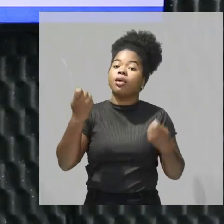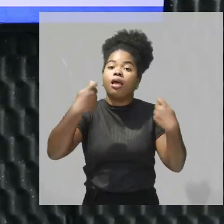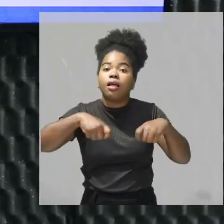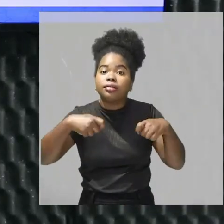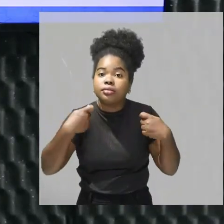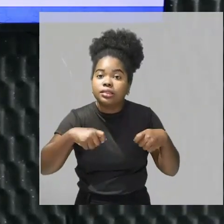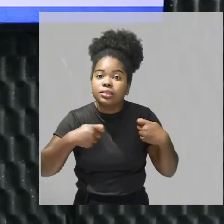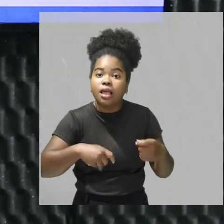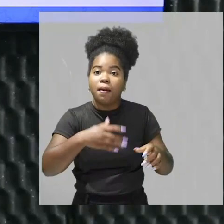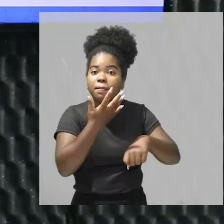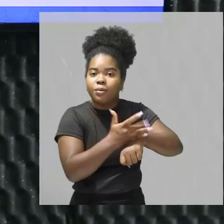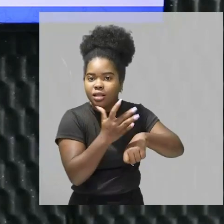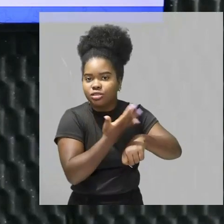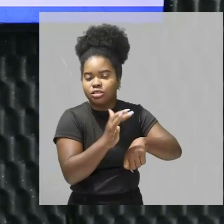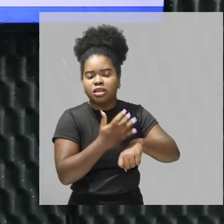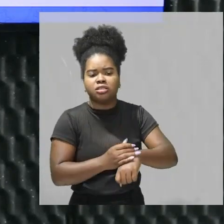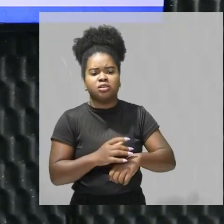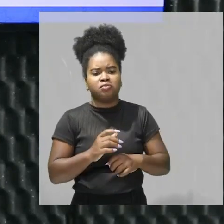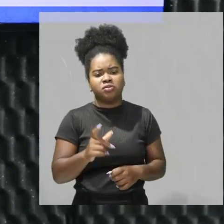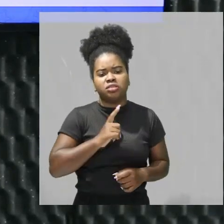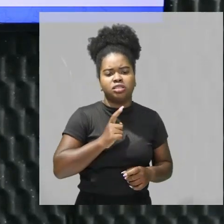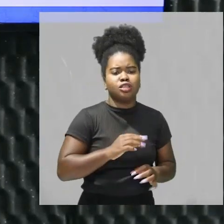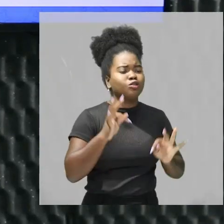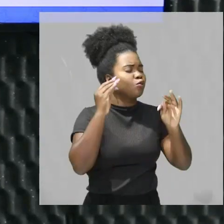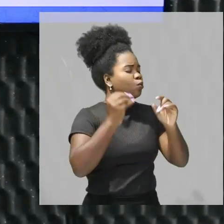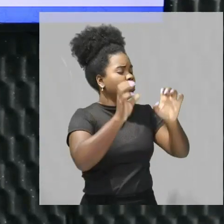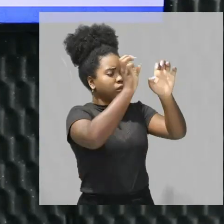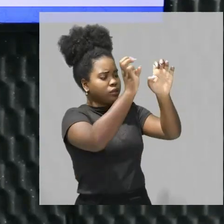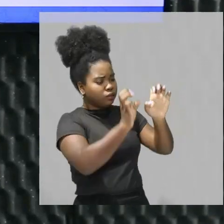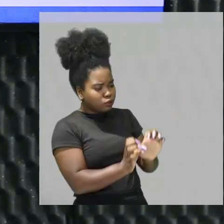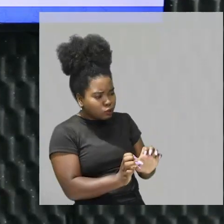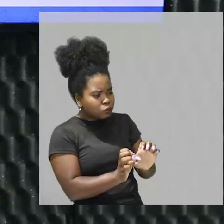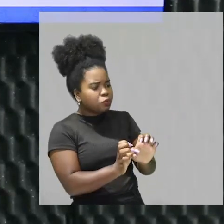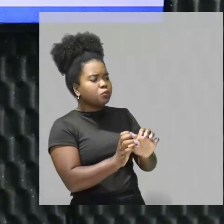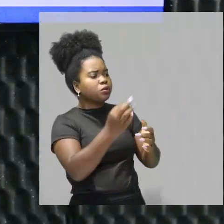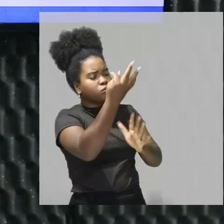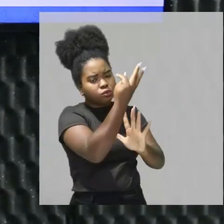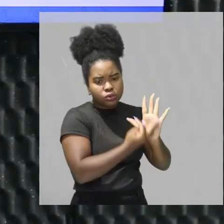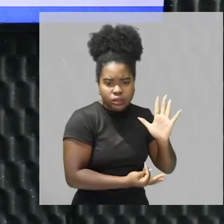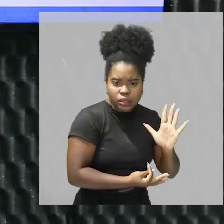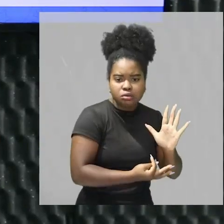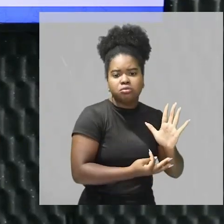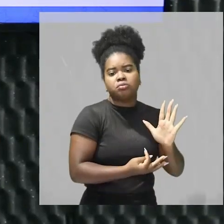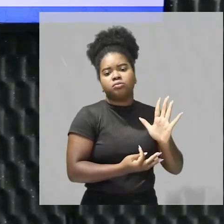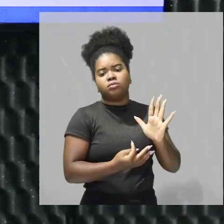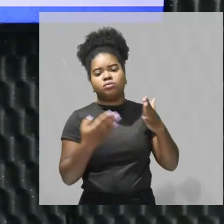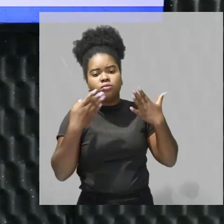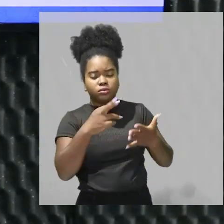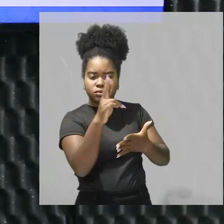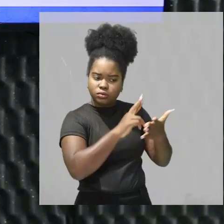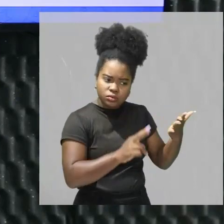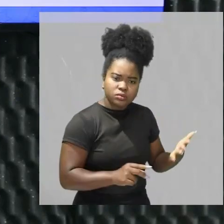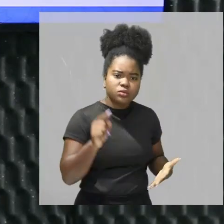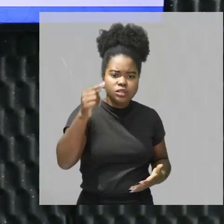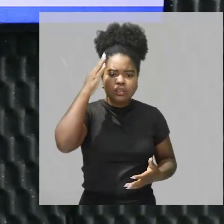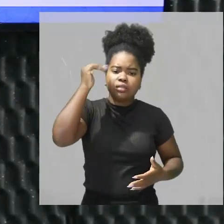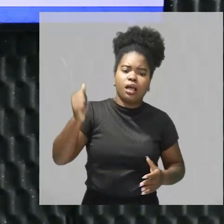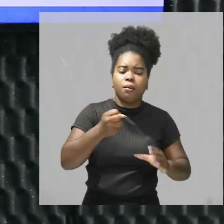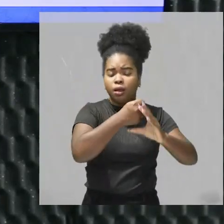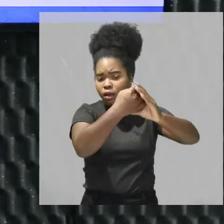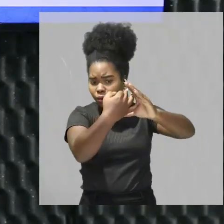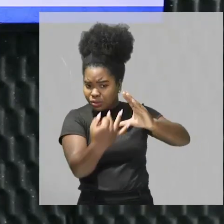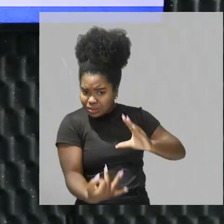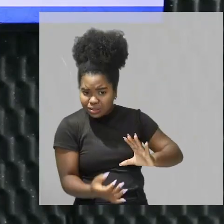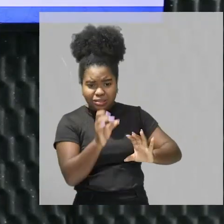pegam ali toda a estrutura de uma redação, do texto dissertativo, argumentativo. Vocês já sabem quais são as características, vocês